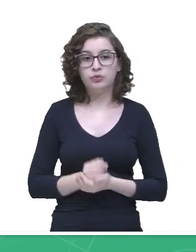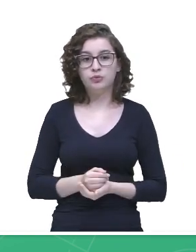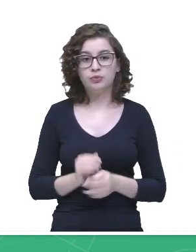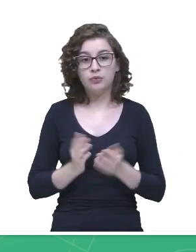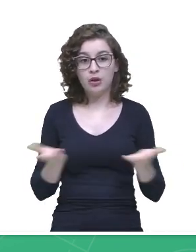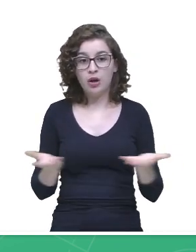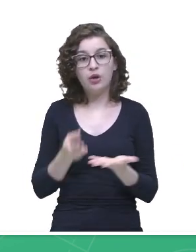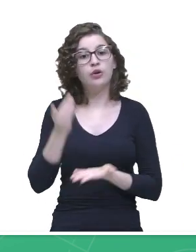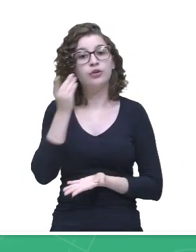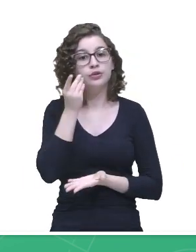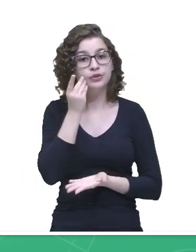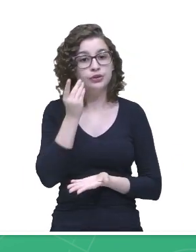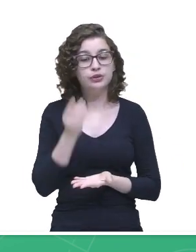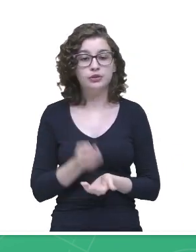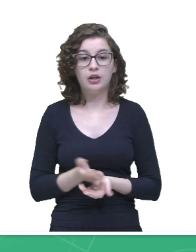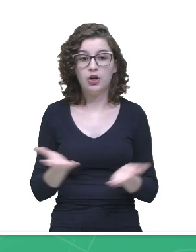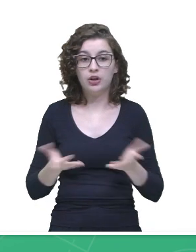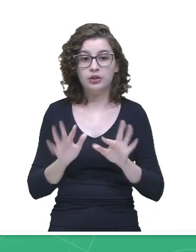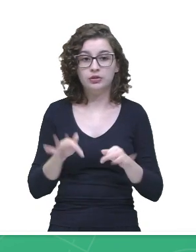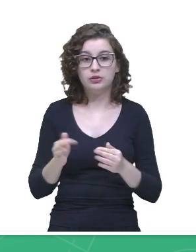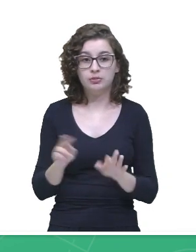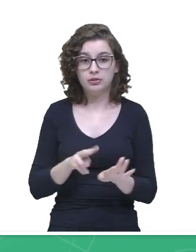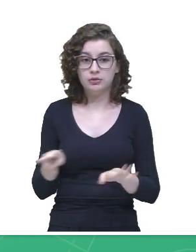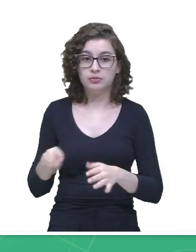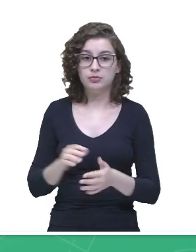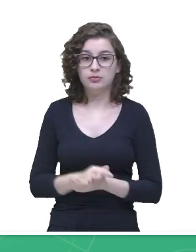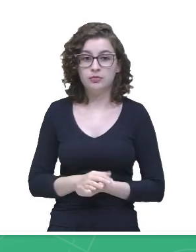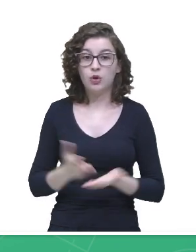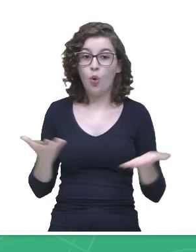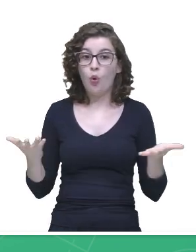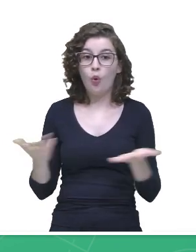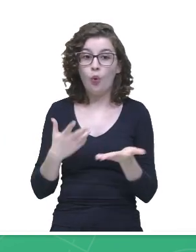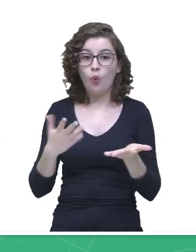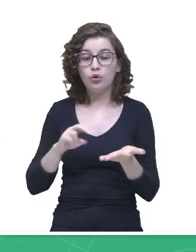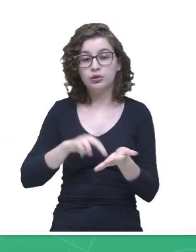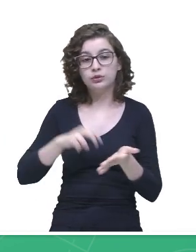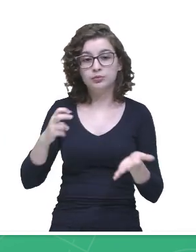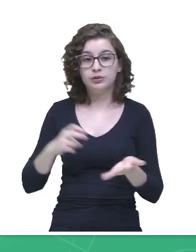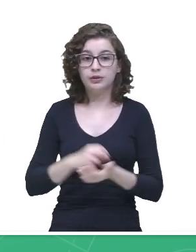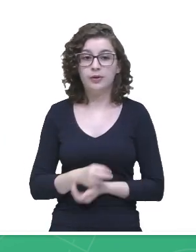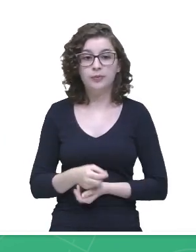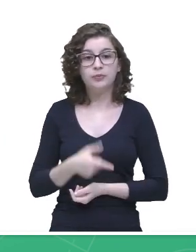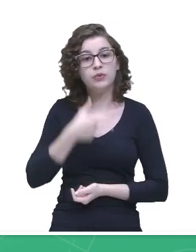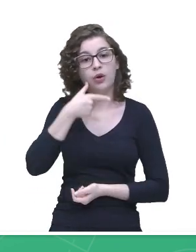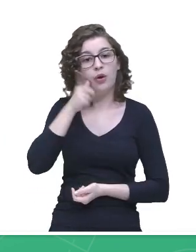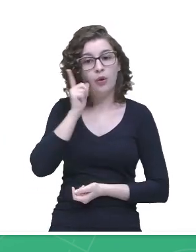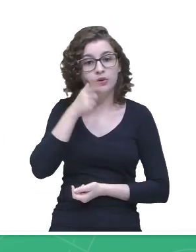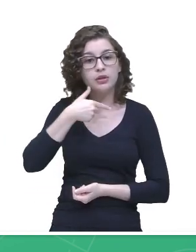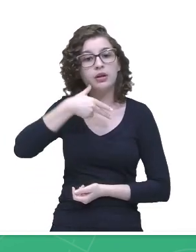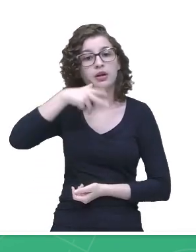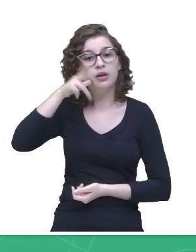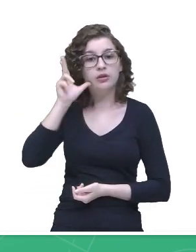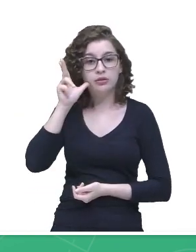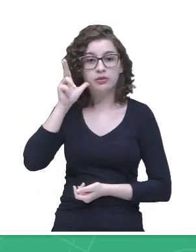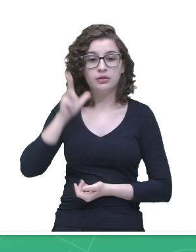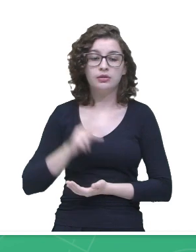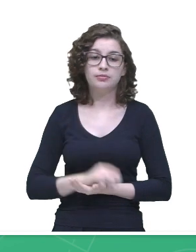este fim de semana. Hoje por la manhã, hoje por la tarde, ayer